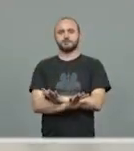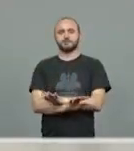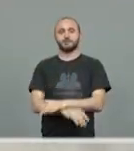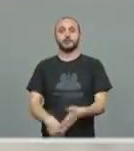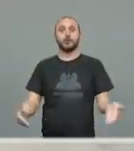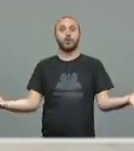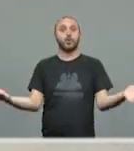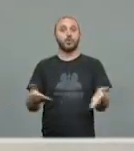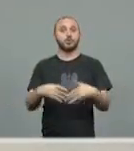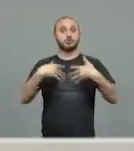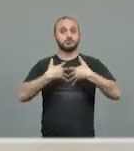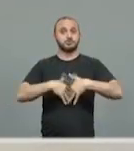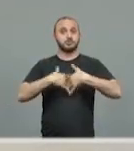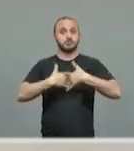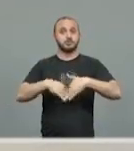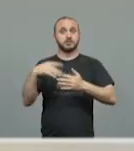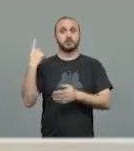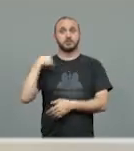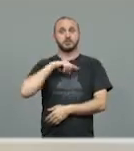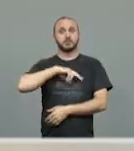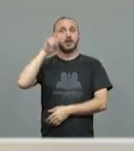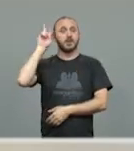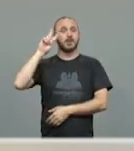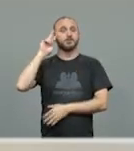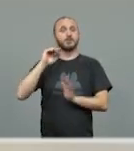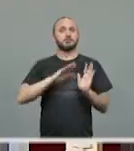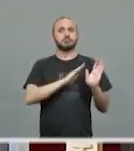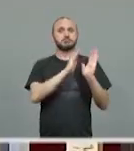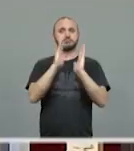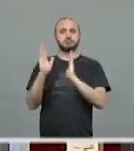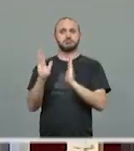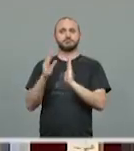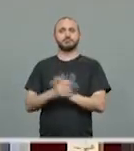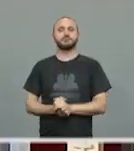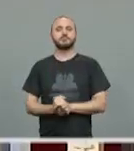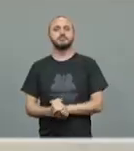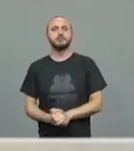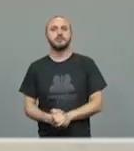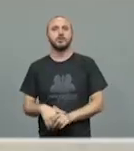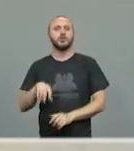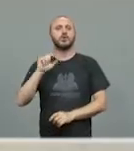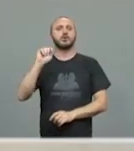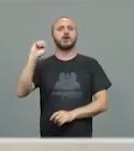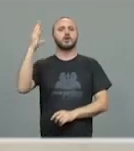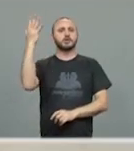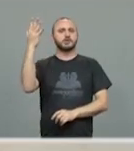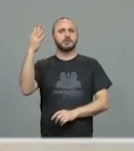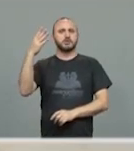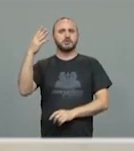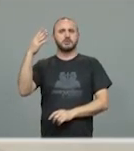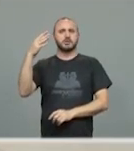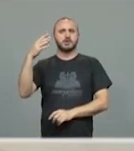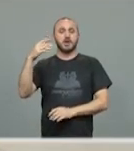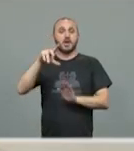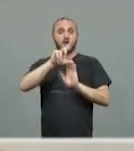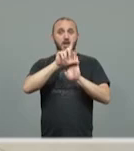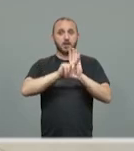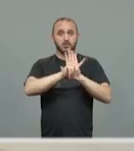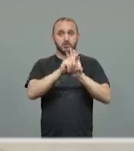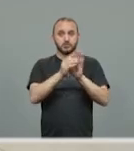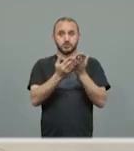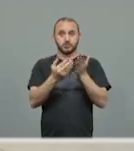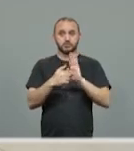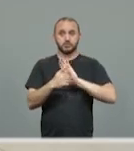Hoje necessariamente lembramos esse fato. E exatamente as leituras